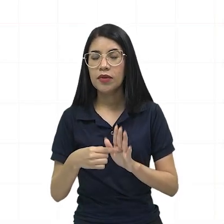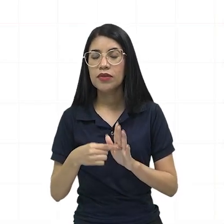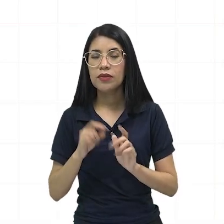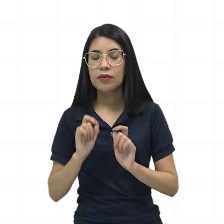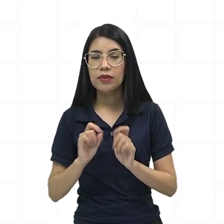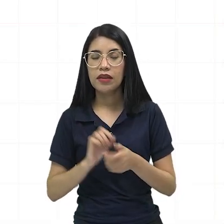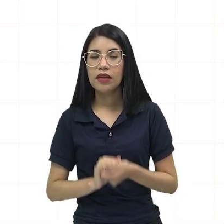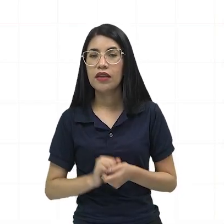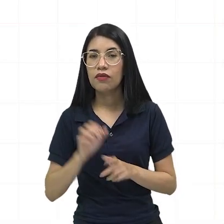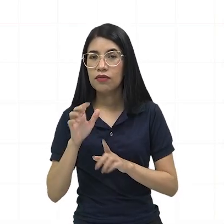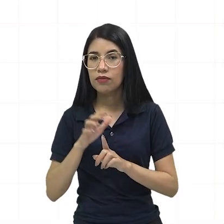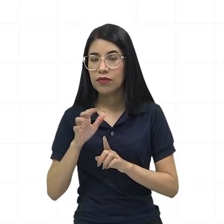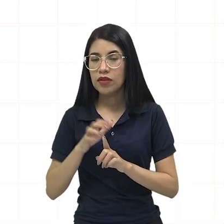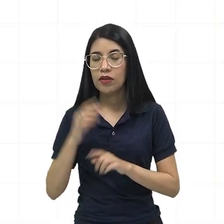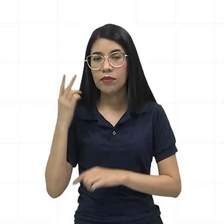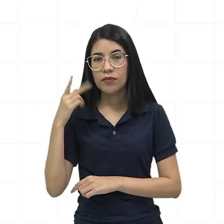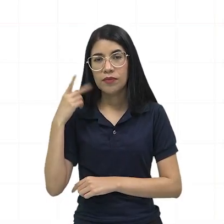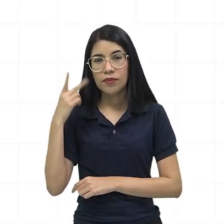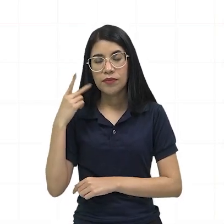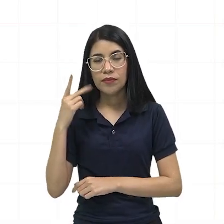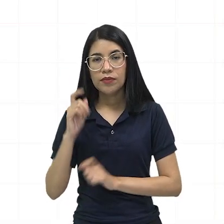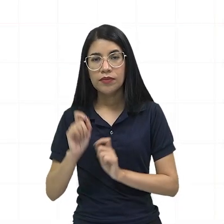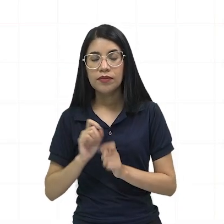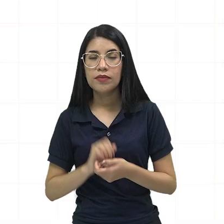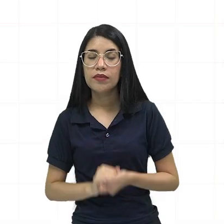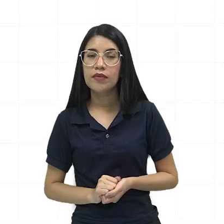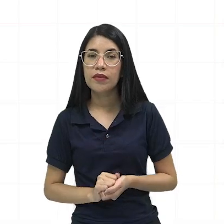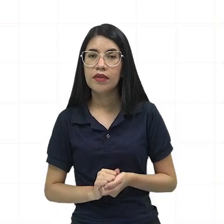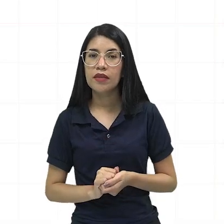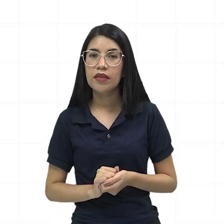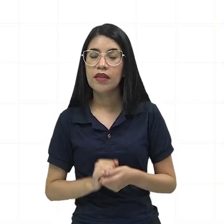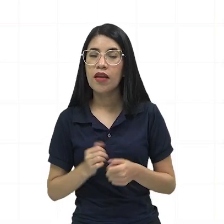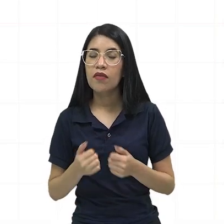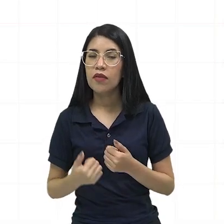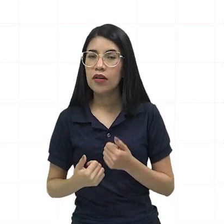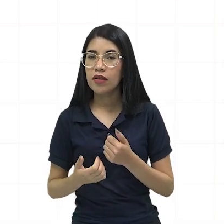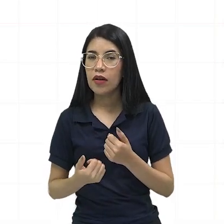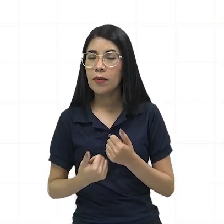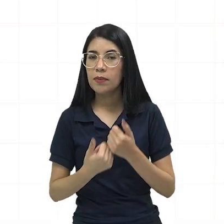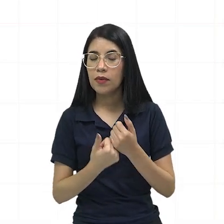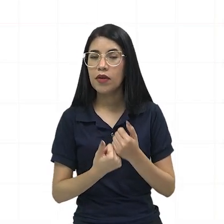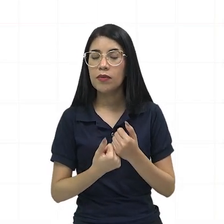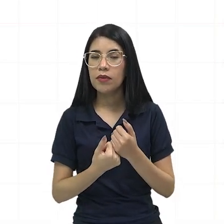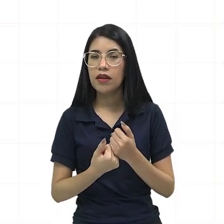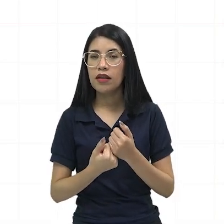ele influenciou políticas que basicamente serviram como uma diplomacia